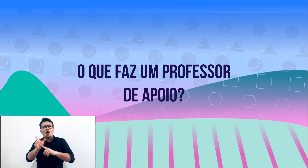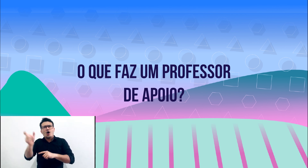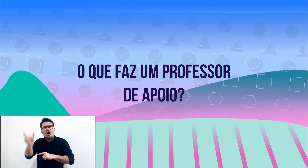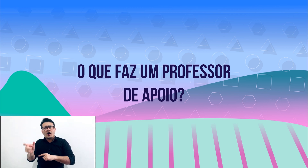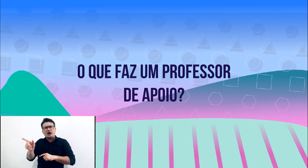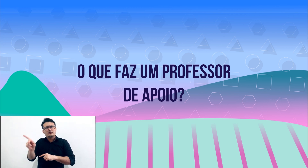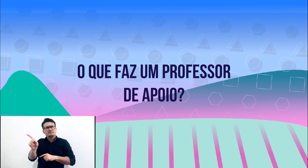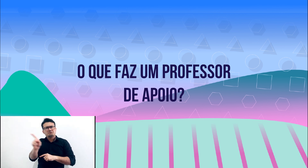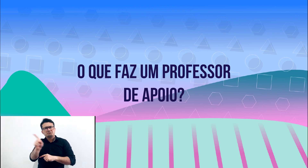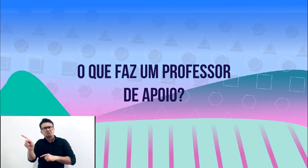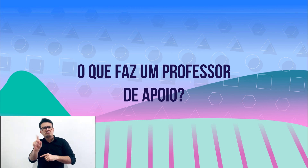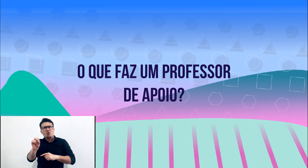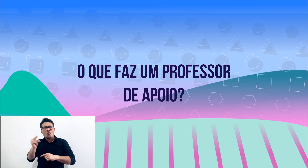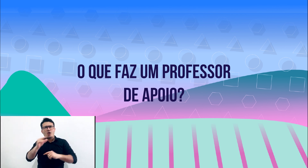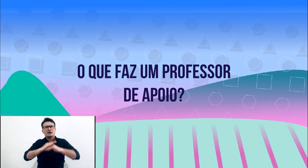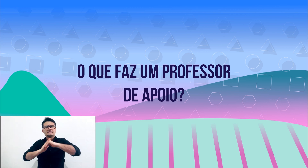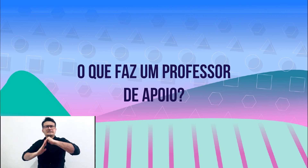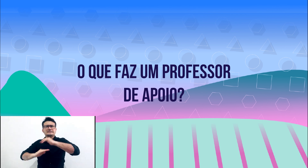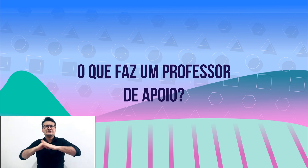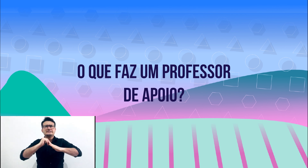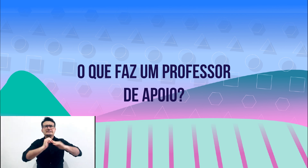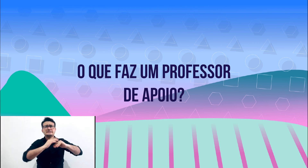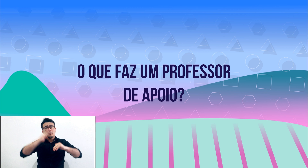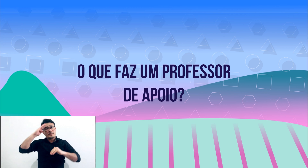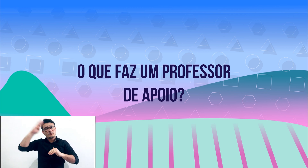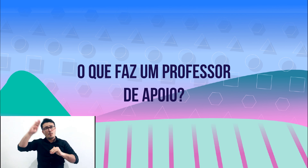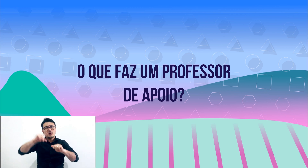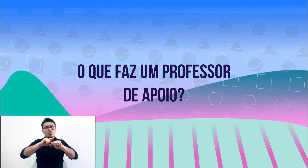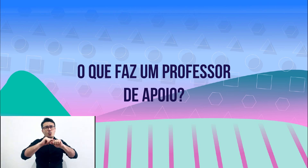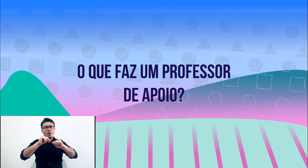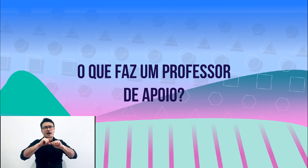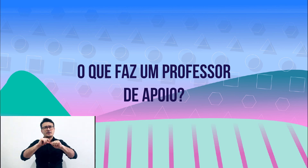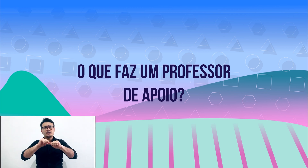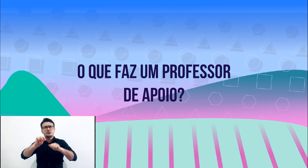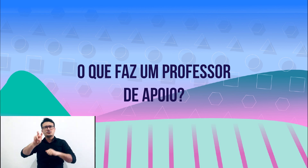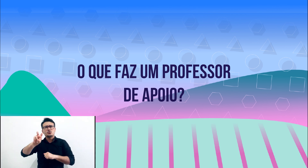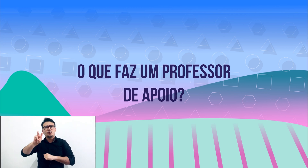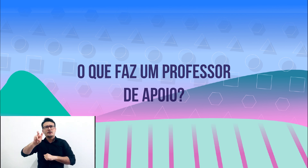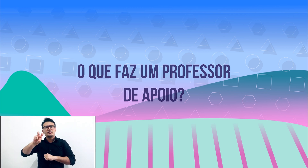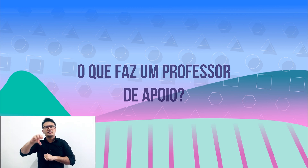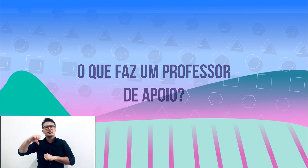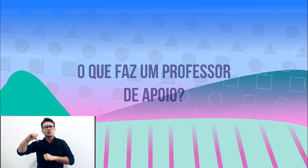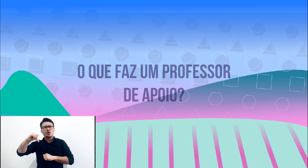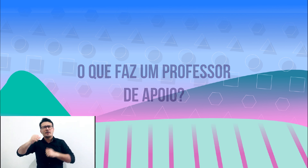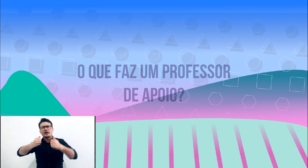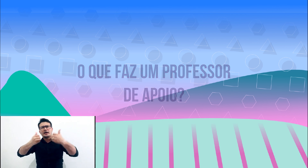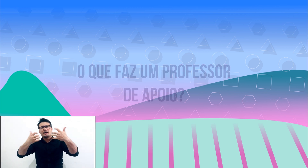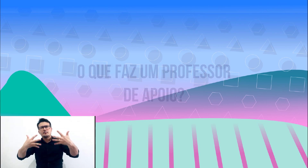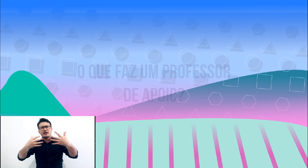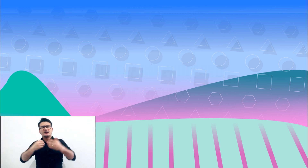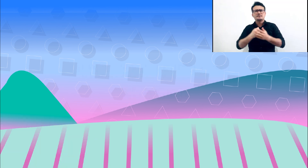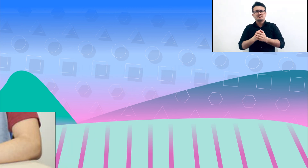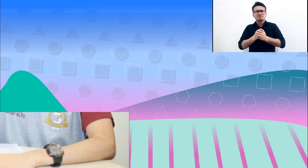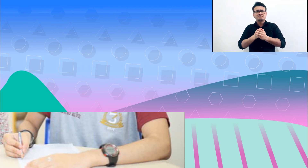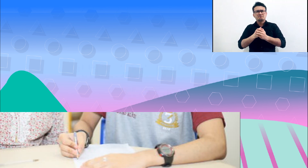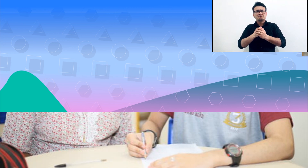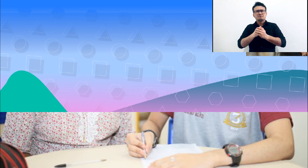1996, já estava previsto a figura dos profissionais especializados, principalmente no artigo